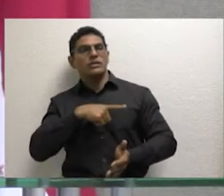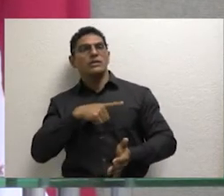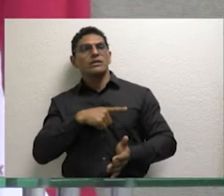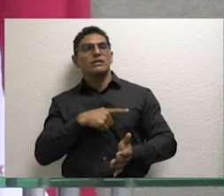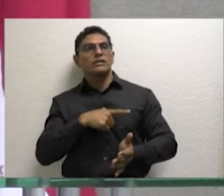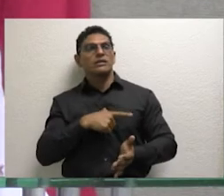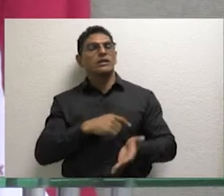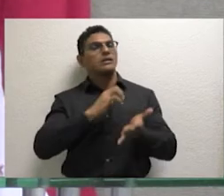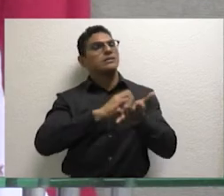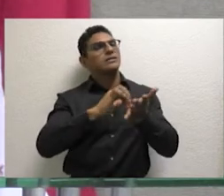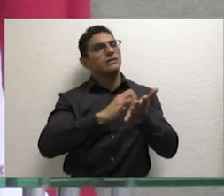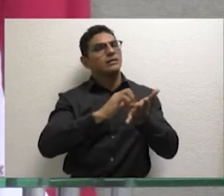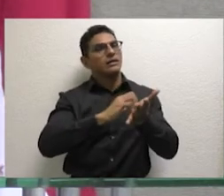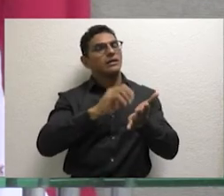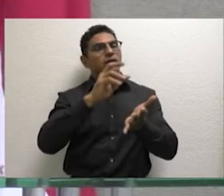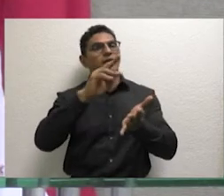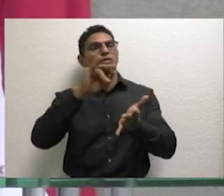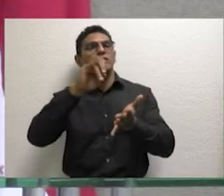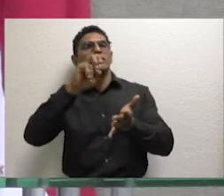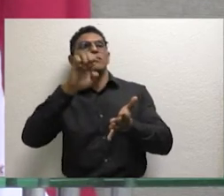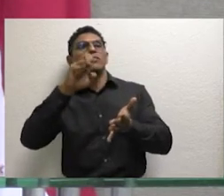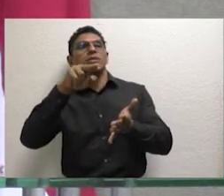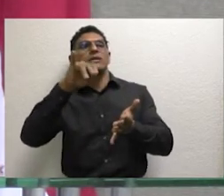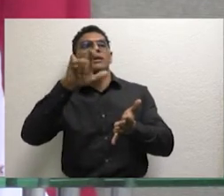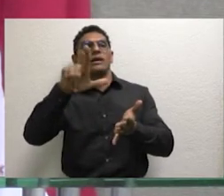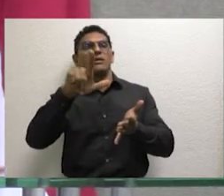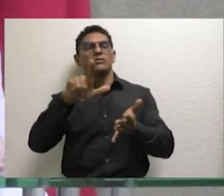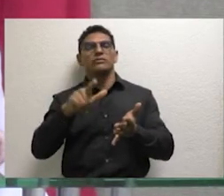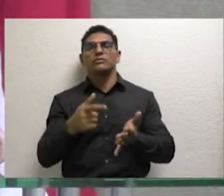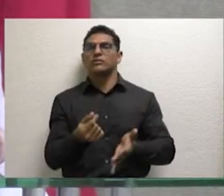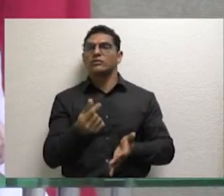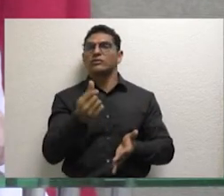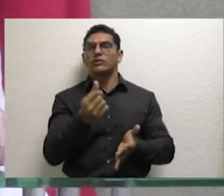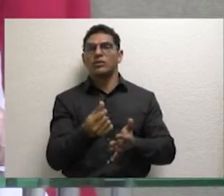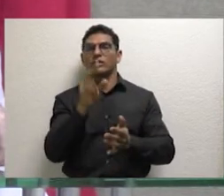União onde nós tivemos a oportunidade o presidente